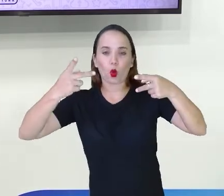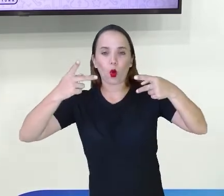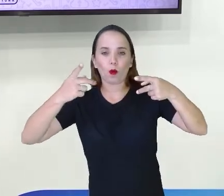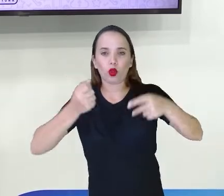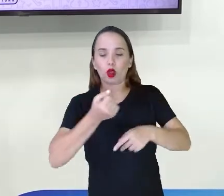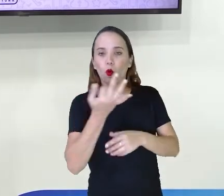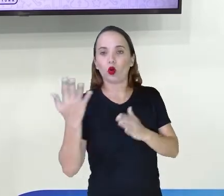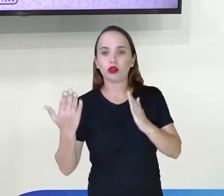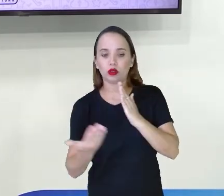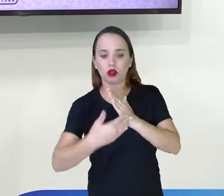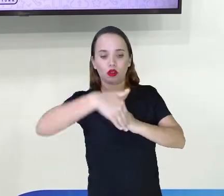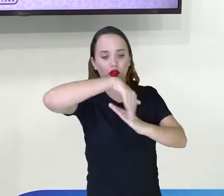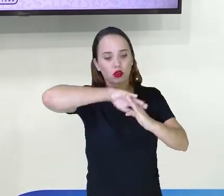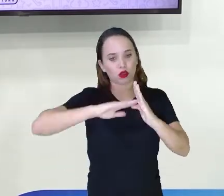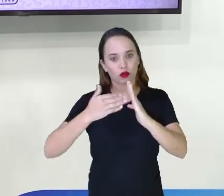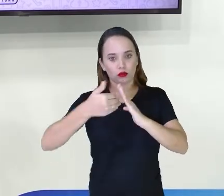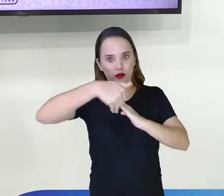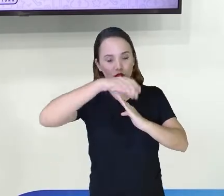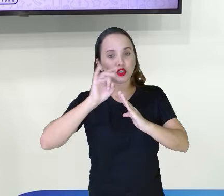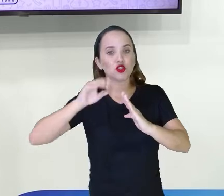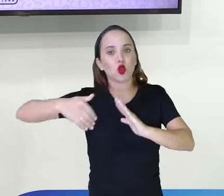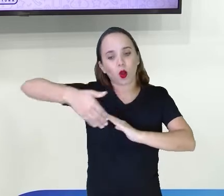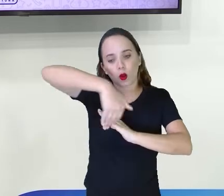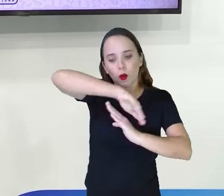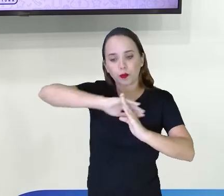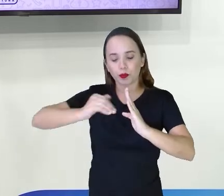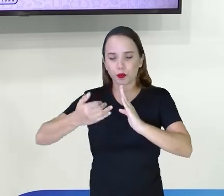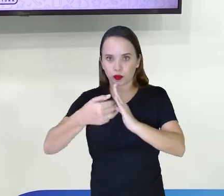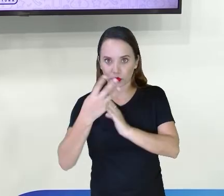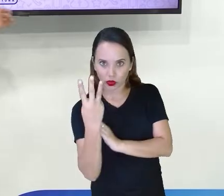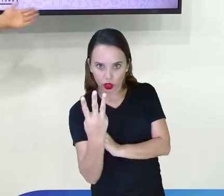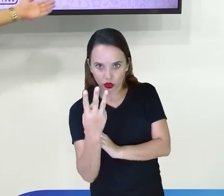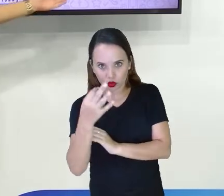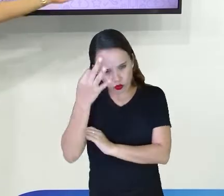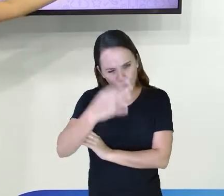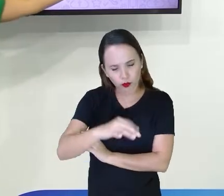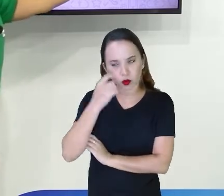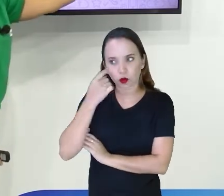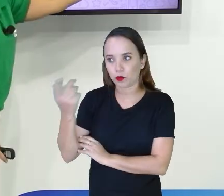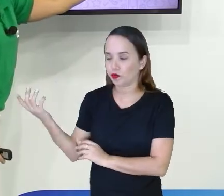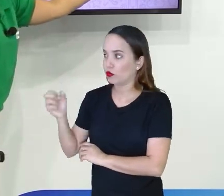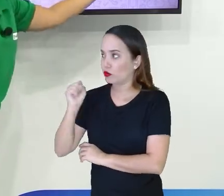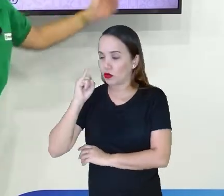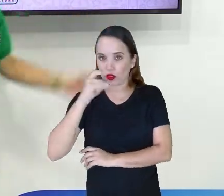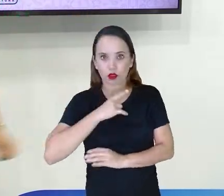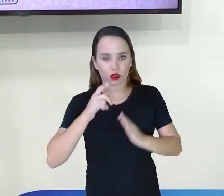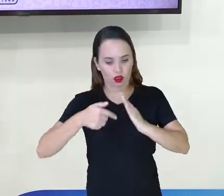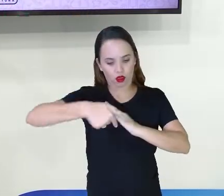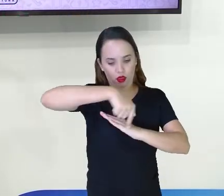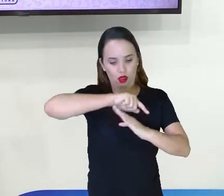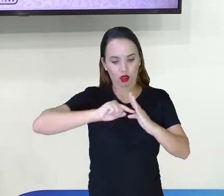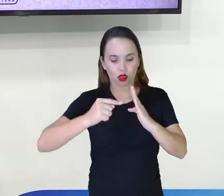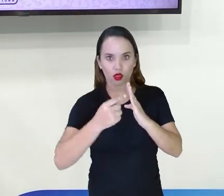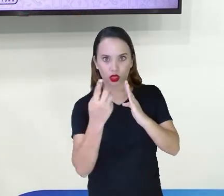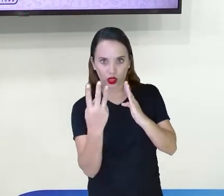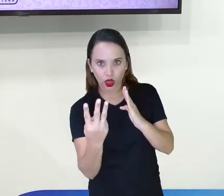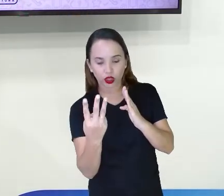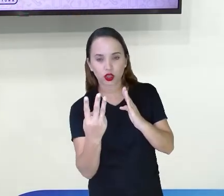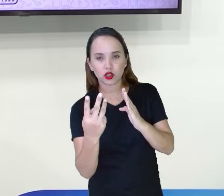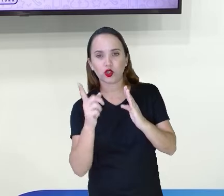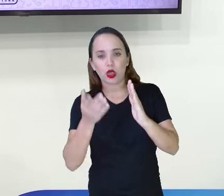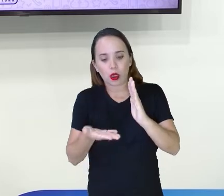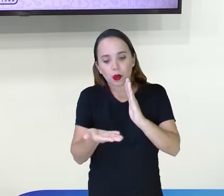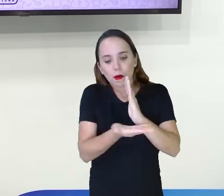Eu não tenho 3 faces laterais. Se eu tenho 3 faces laterais, eu tenho 6 arestas. Se eu tivesse